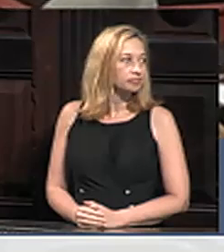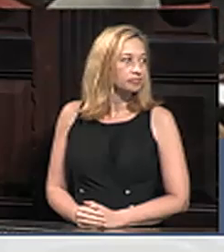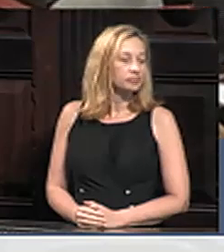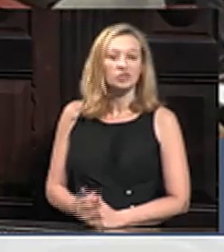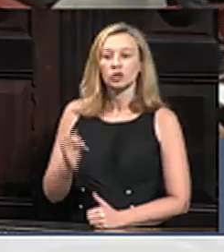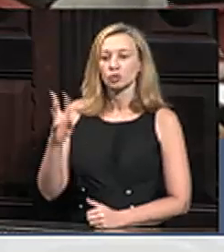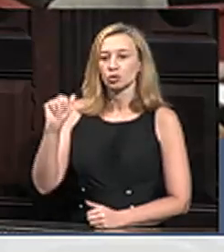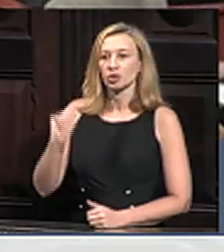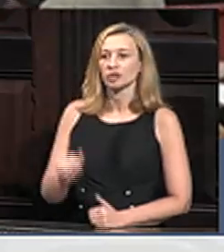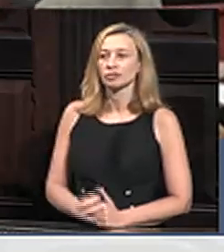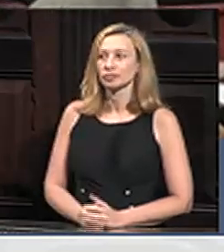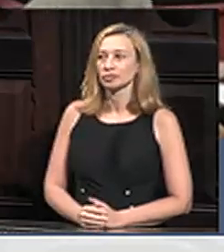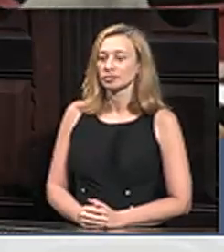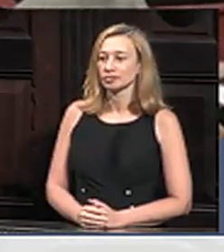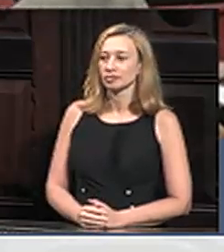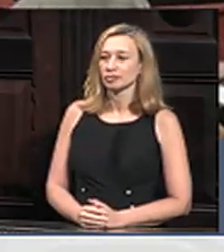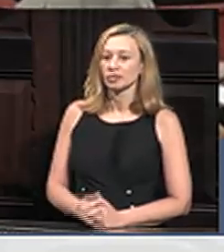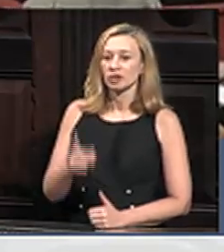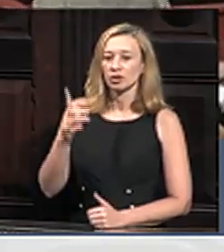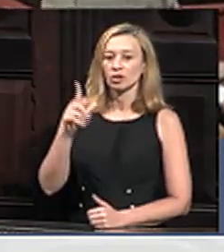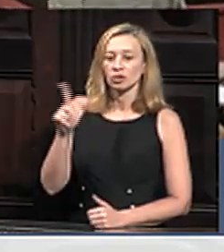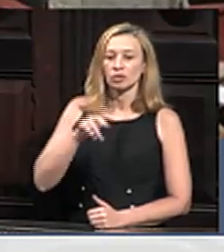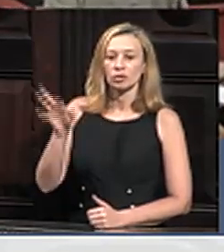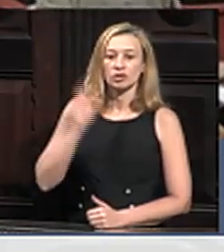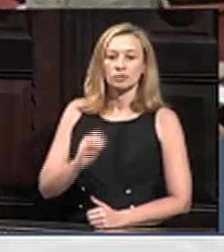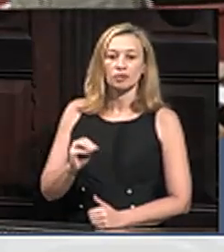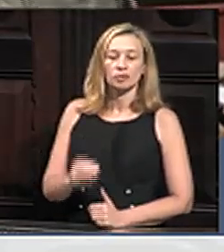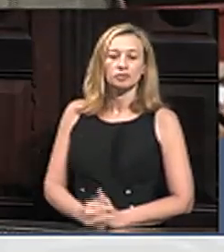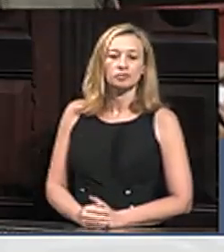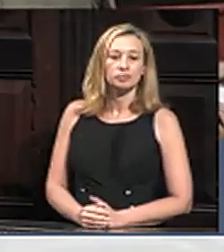Gustavo Tutuca, deputado Luiz Paulo.